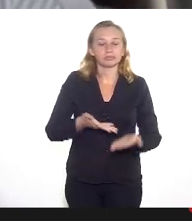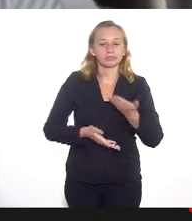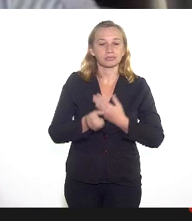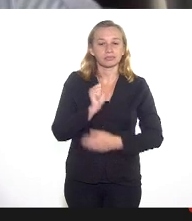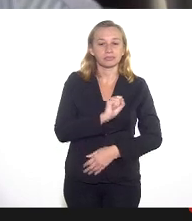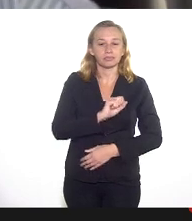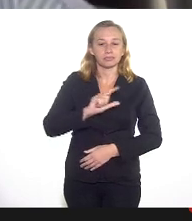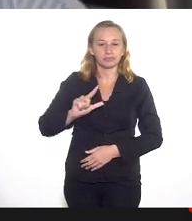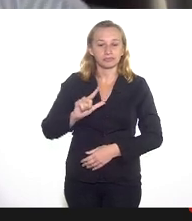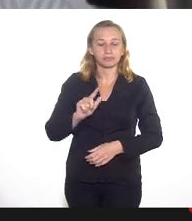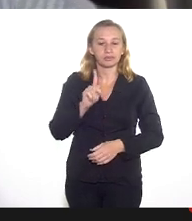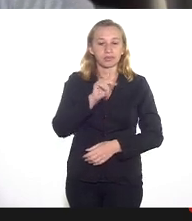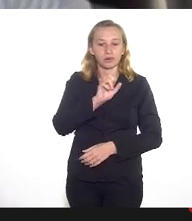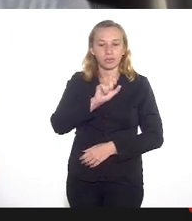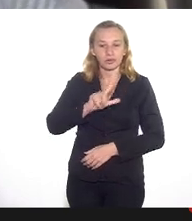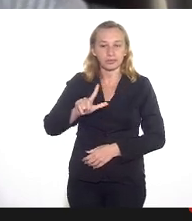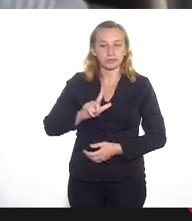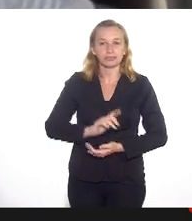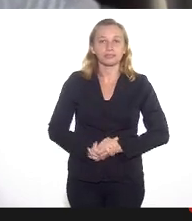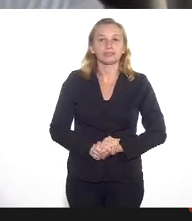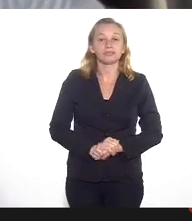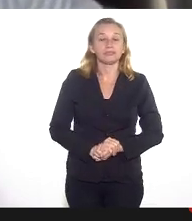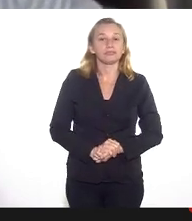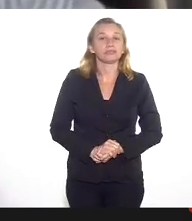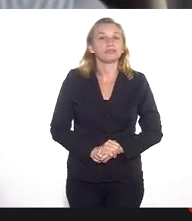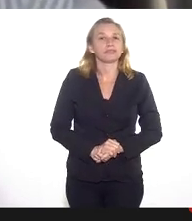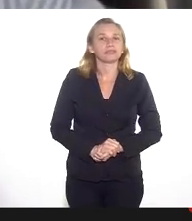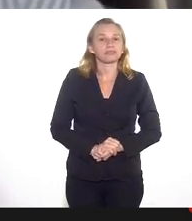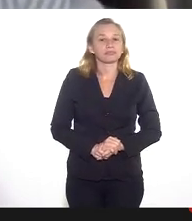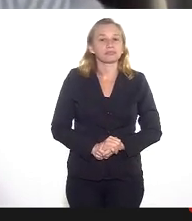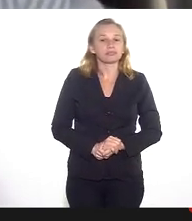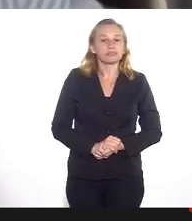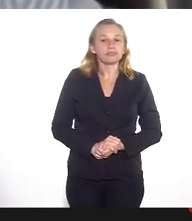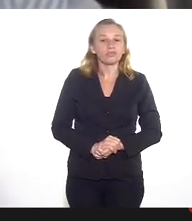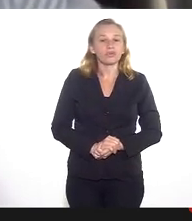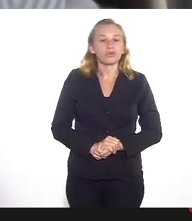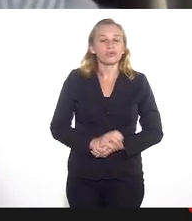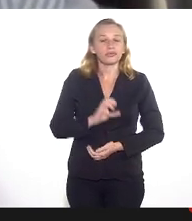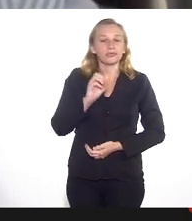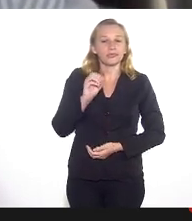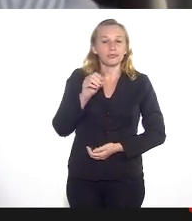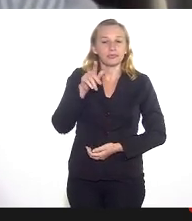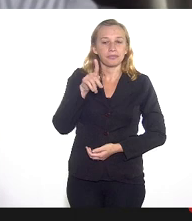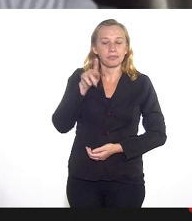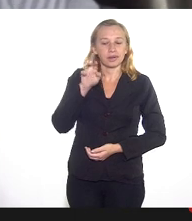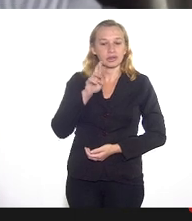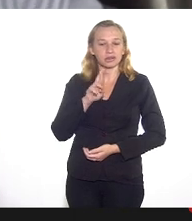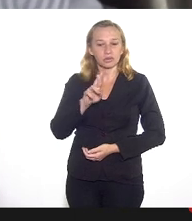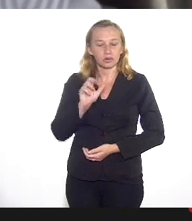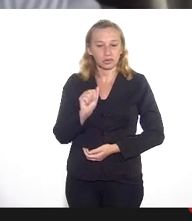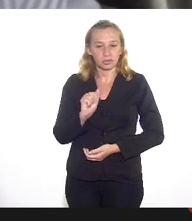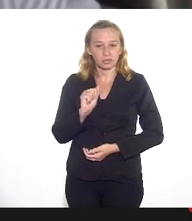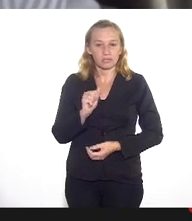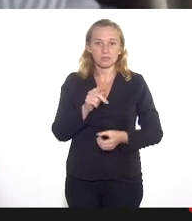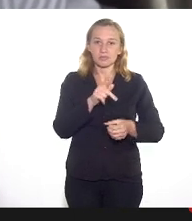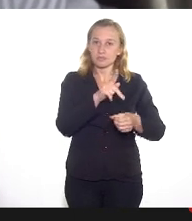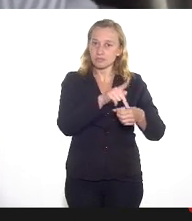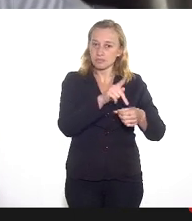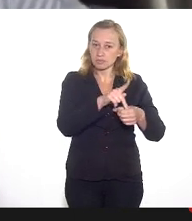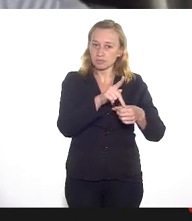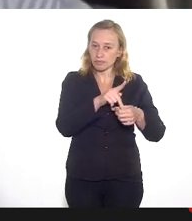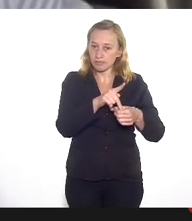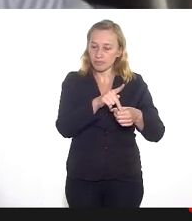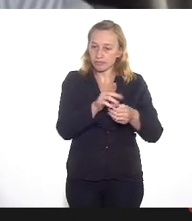e da Petrogal, me parece que a operadora, no caso a Petrobras, é quem faz